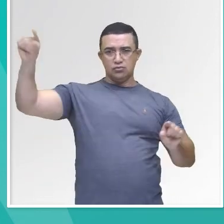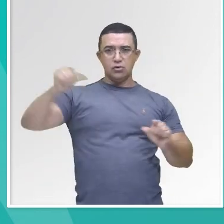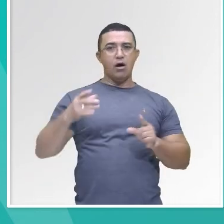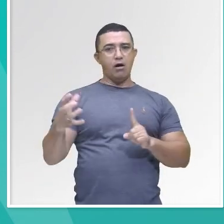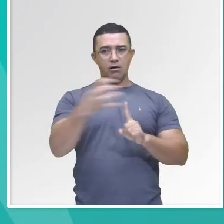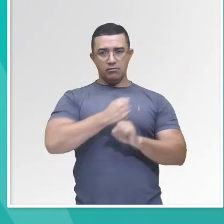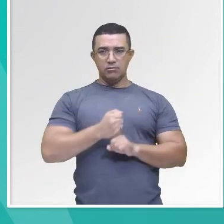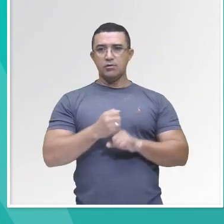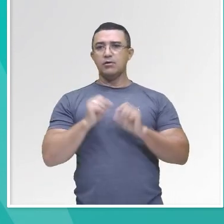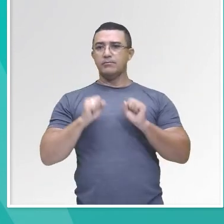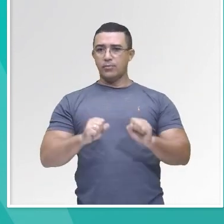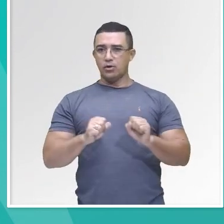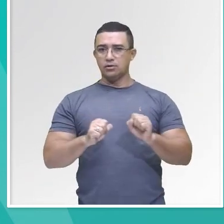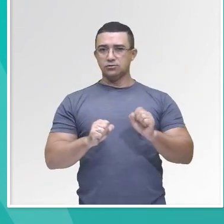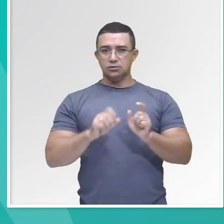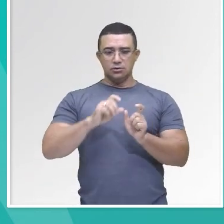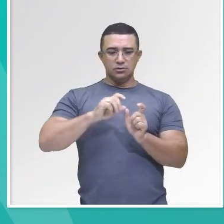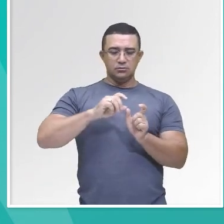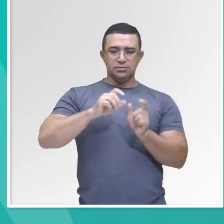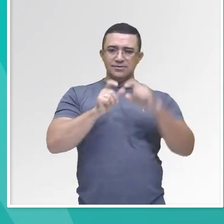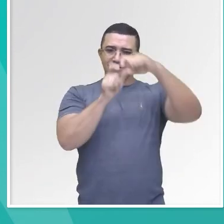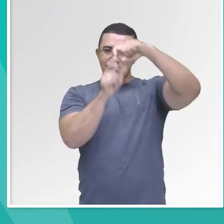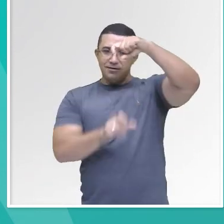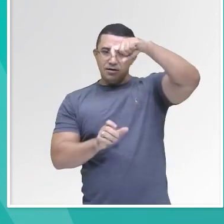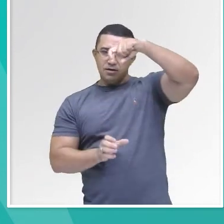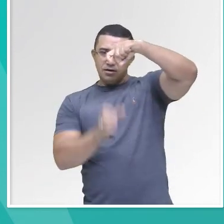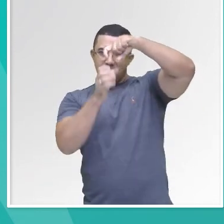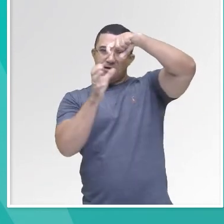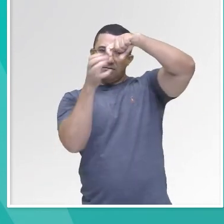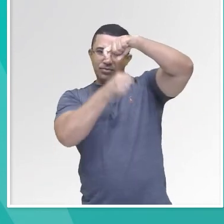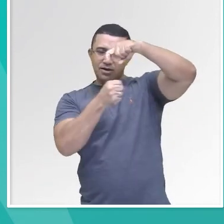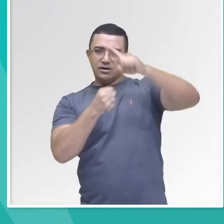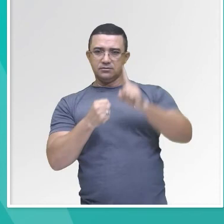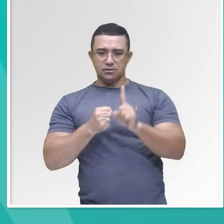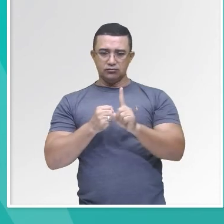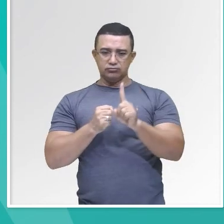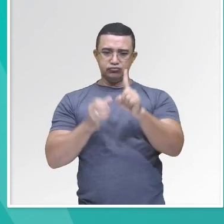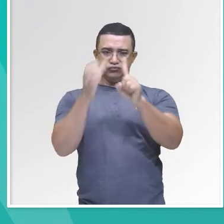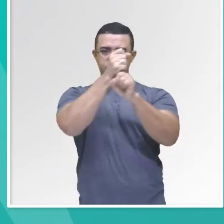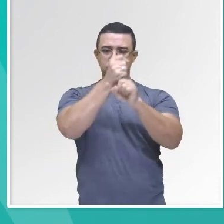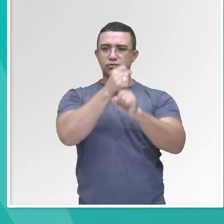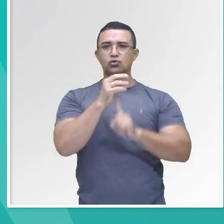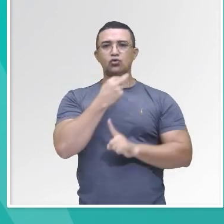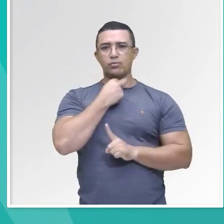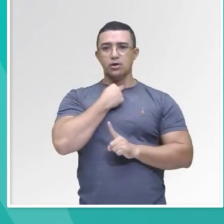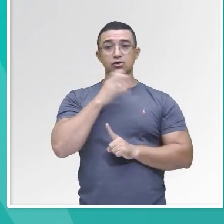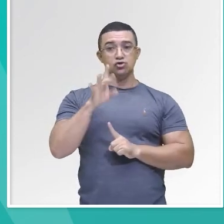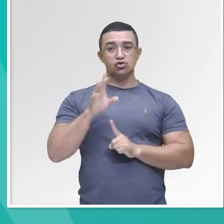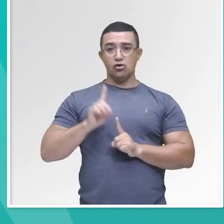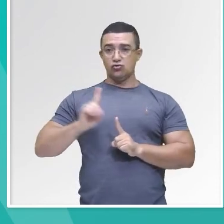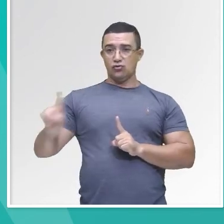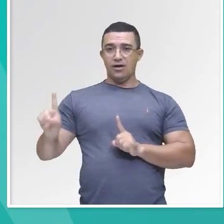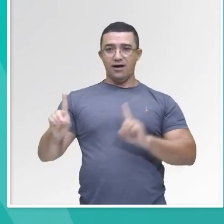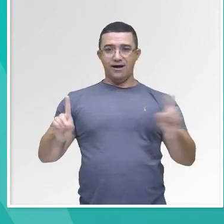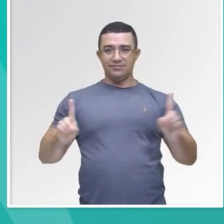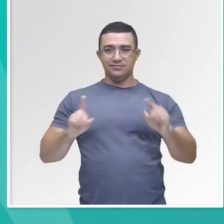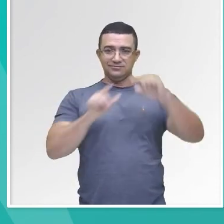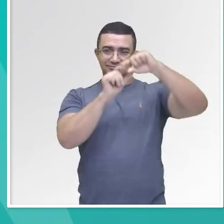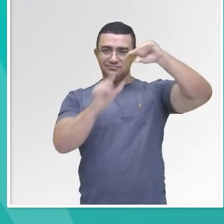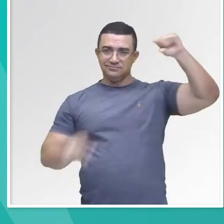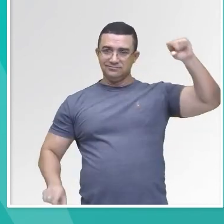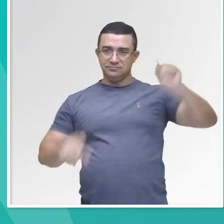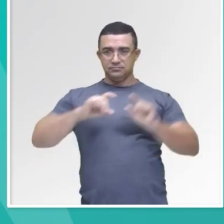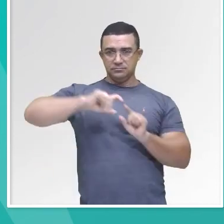iria. Ele pode me pegar? Não, porque ele está ao meu lado, tá? No